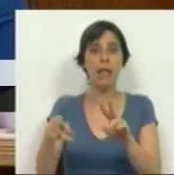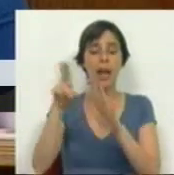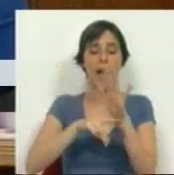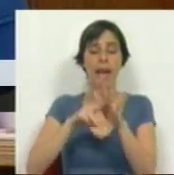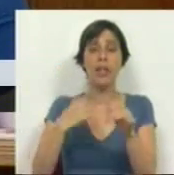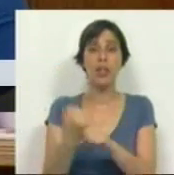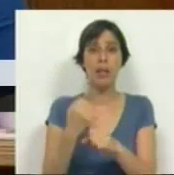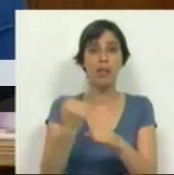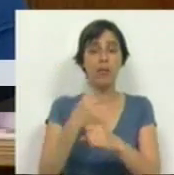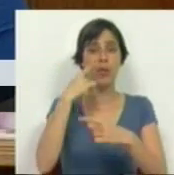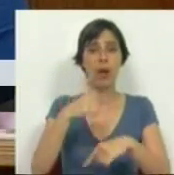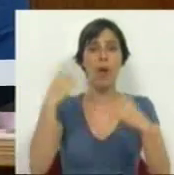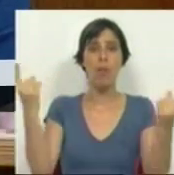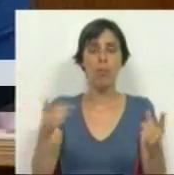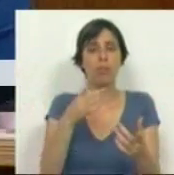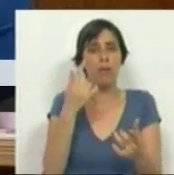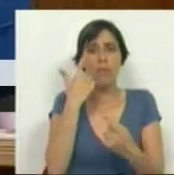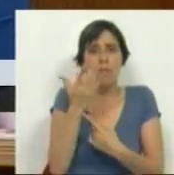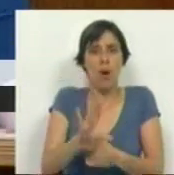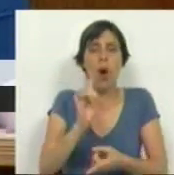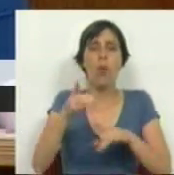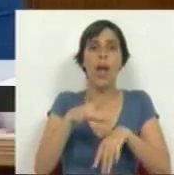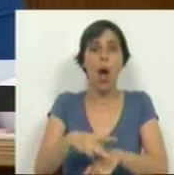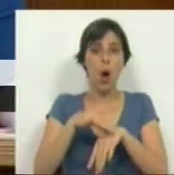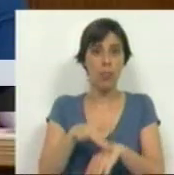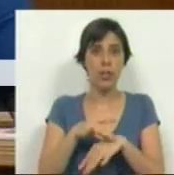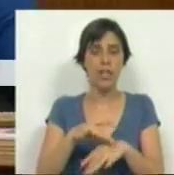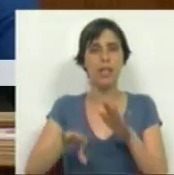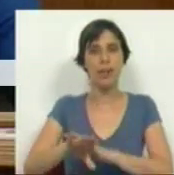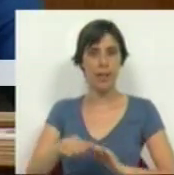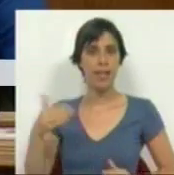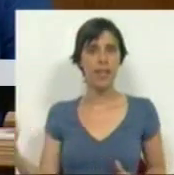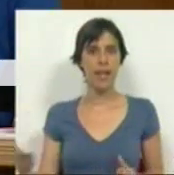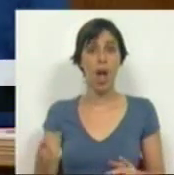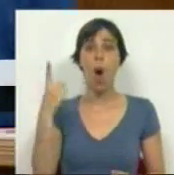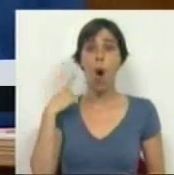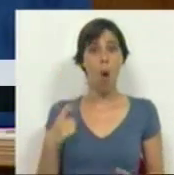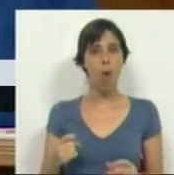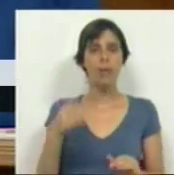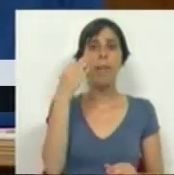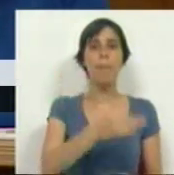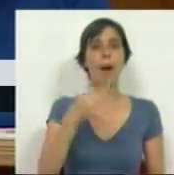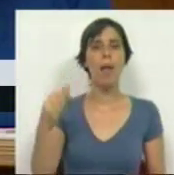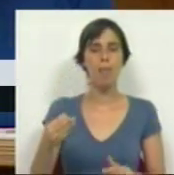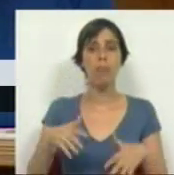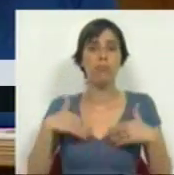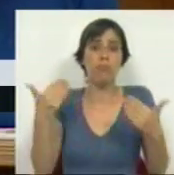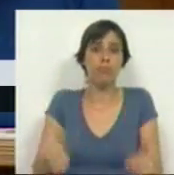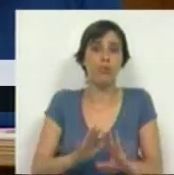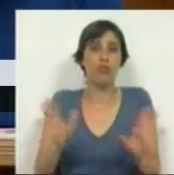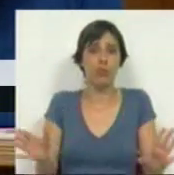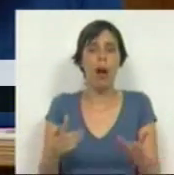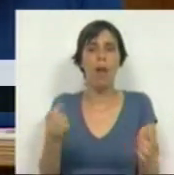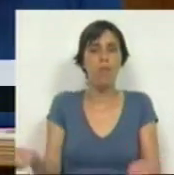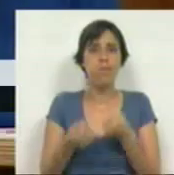regras laborais na função pública, diz tudo sobre a obstinação da direita. E que ontem Paulo Portas, de missionário,